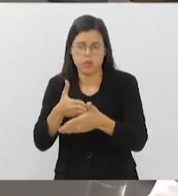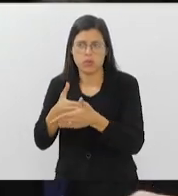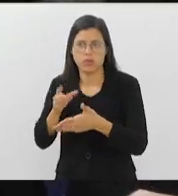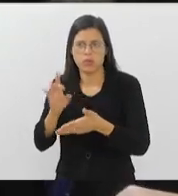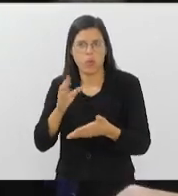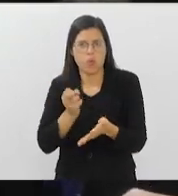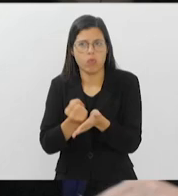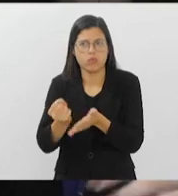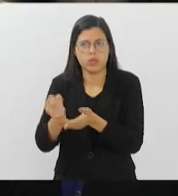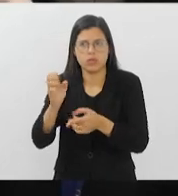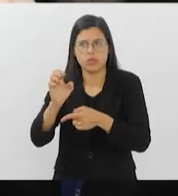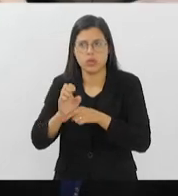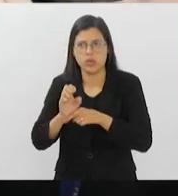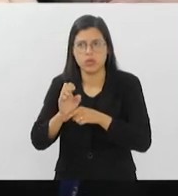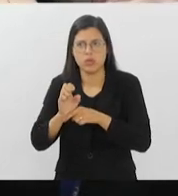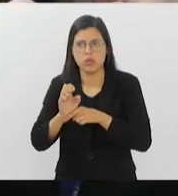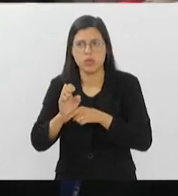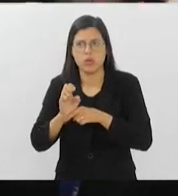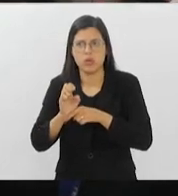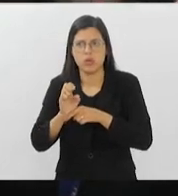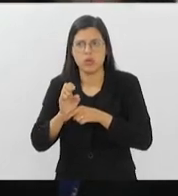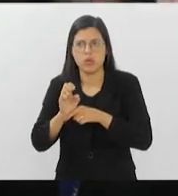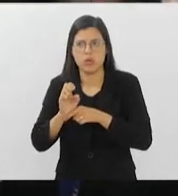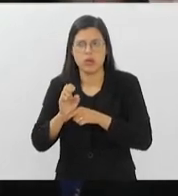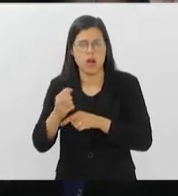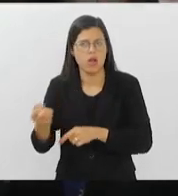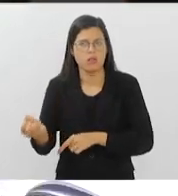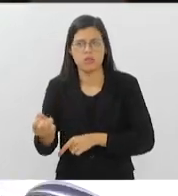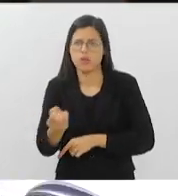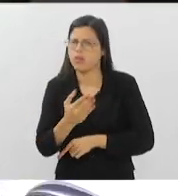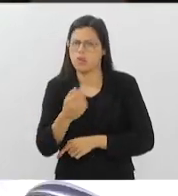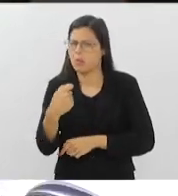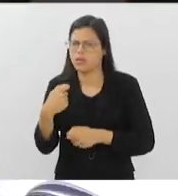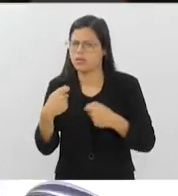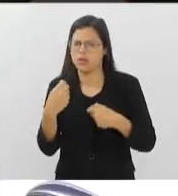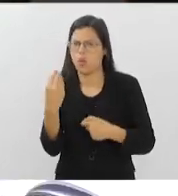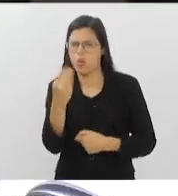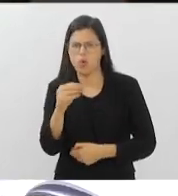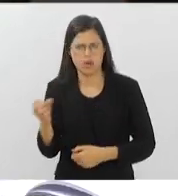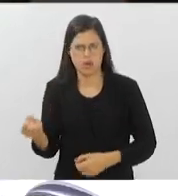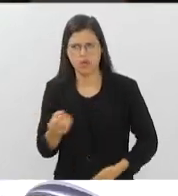isso. Não precisa nem. Não precisa entrar nem na nova, porque a nova. É, não precisa nem entrar na nova.